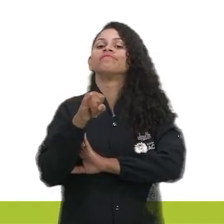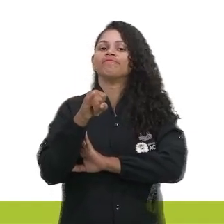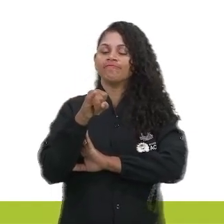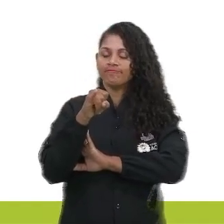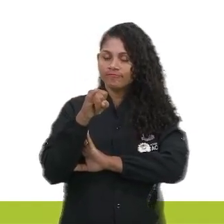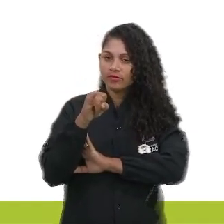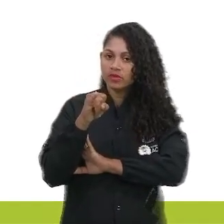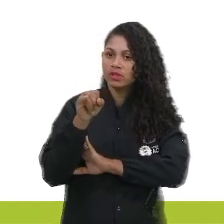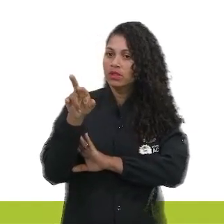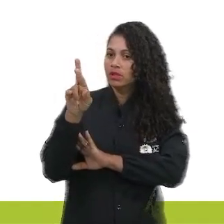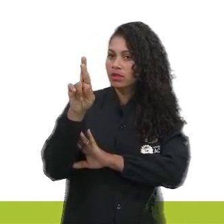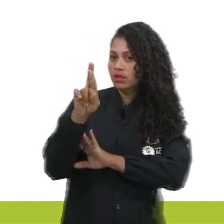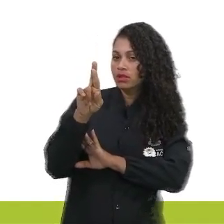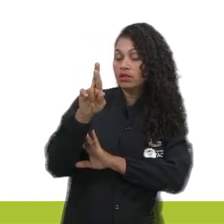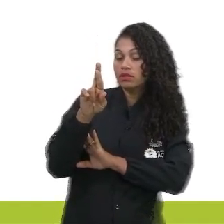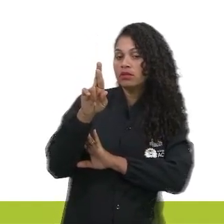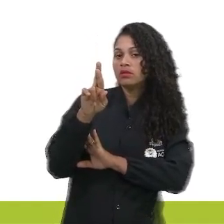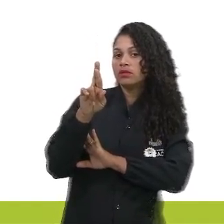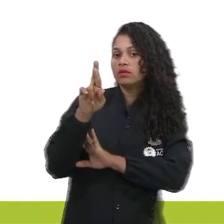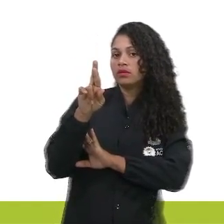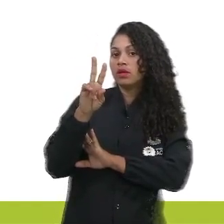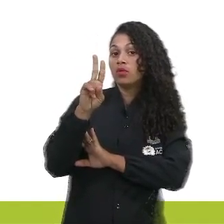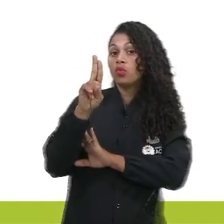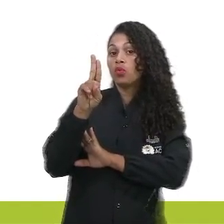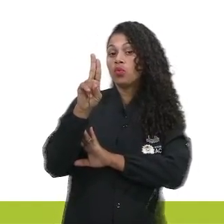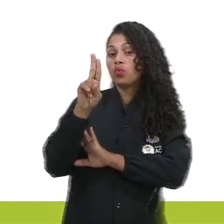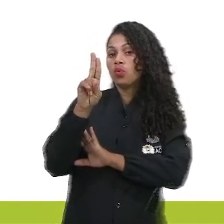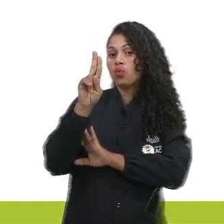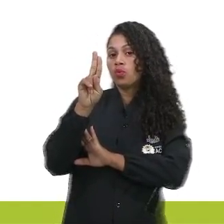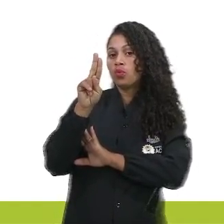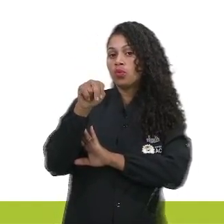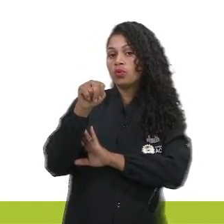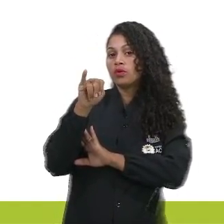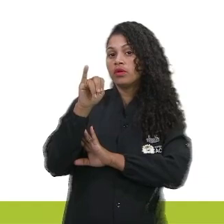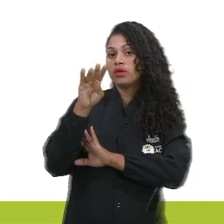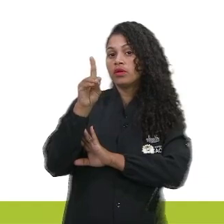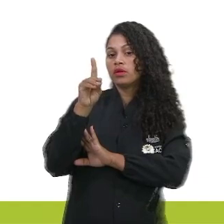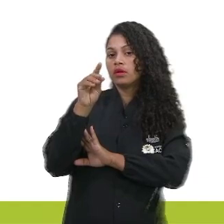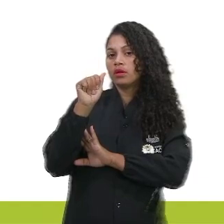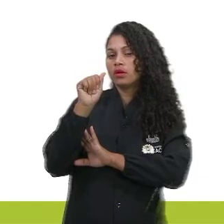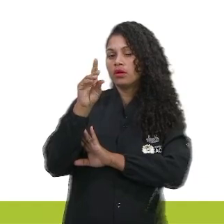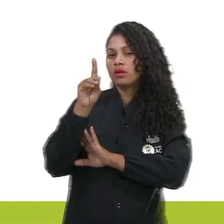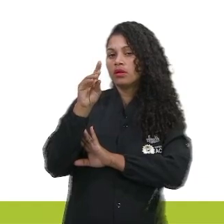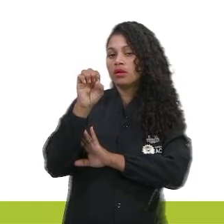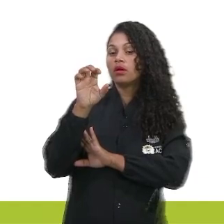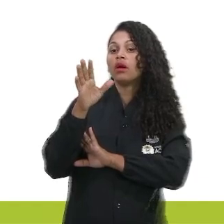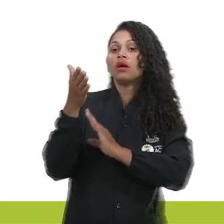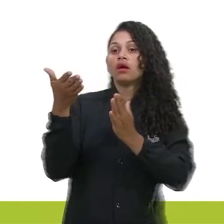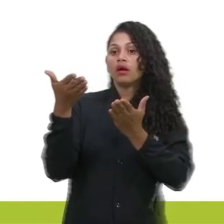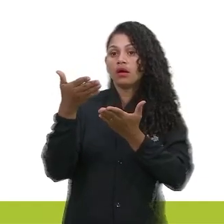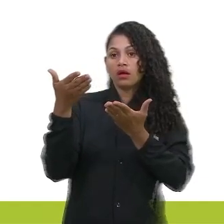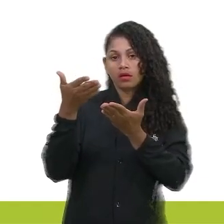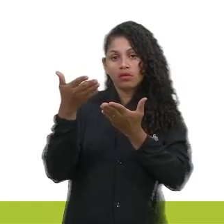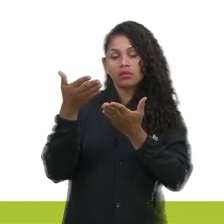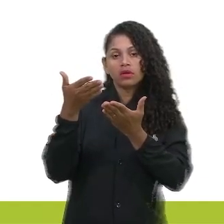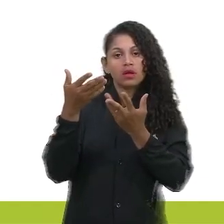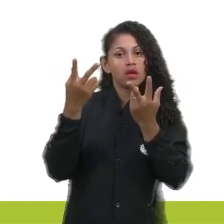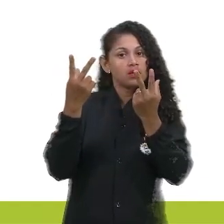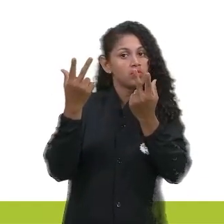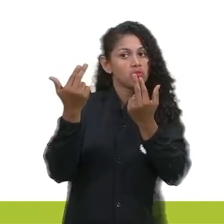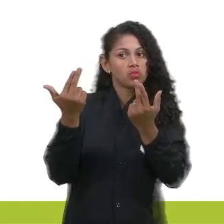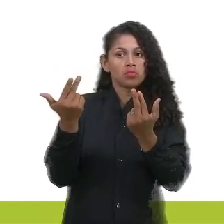a unidade de arco agora na circunferência será igual à unidade do raio, ou seja, um